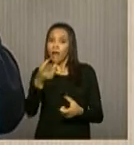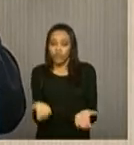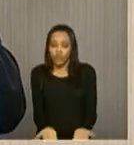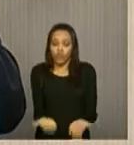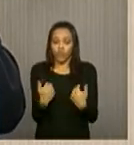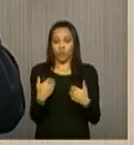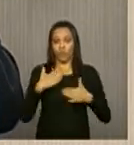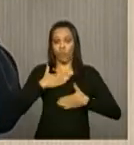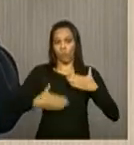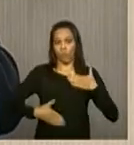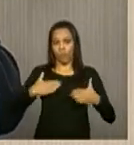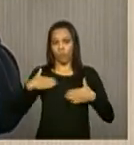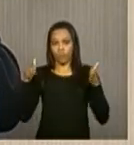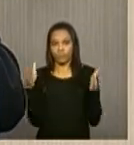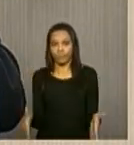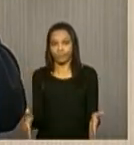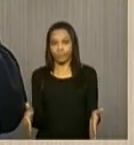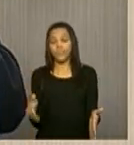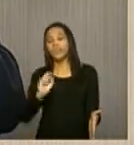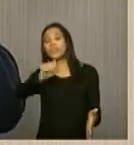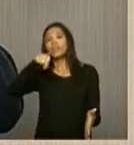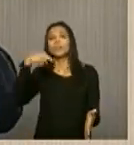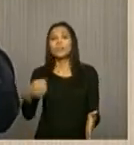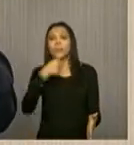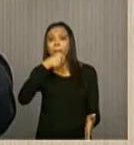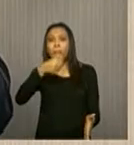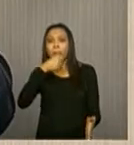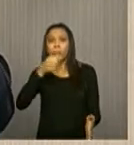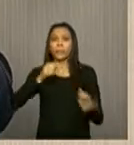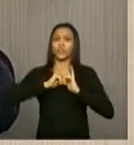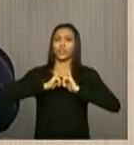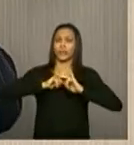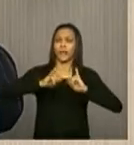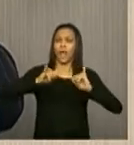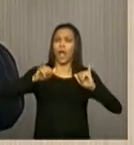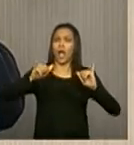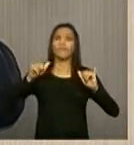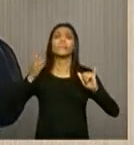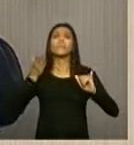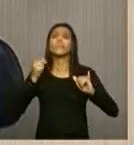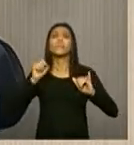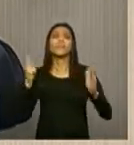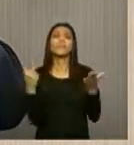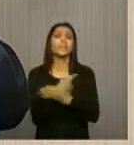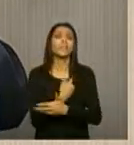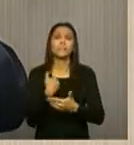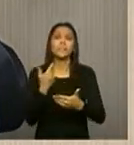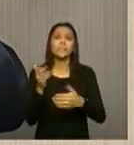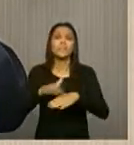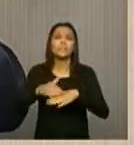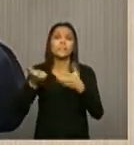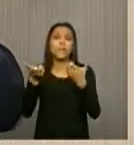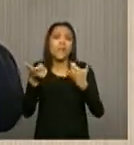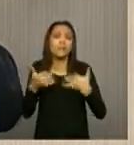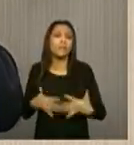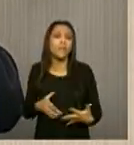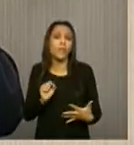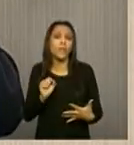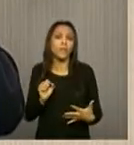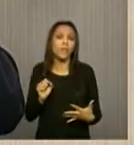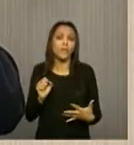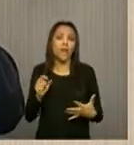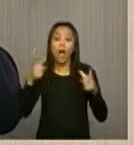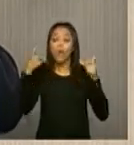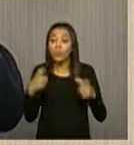disse verdade que a imprensa toda na época ainda não queria a explicação era a identificação correta da